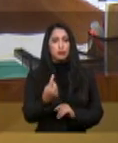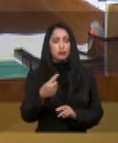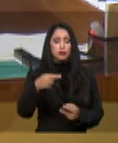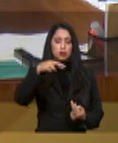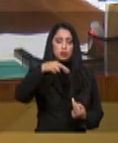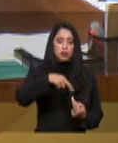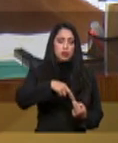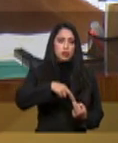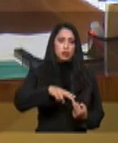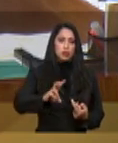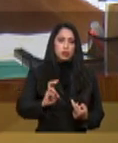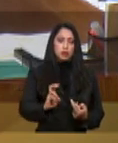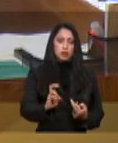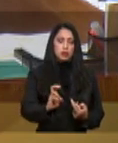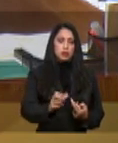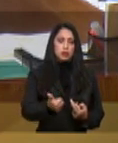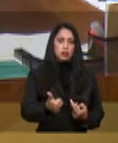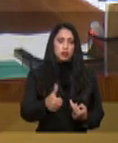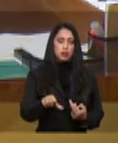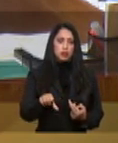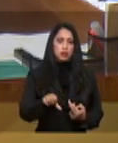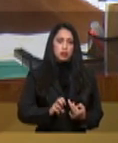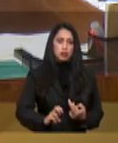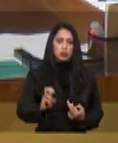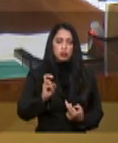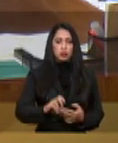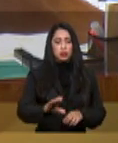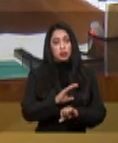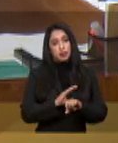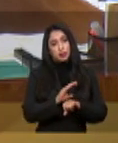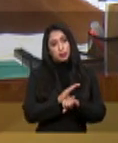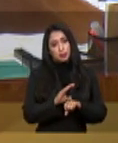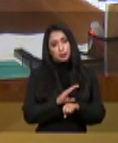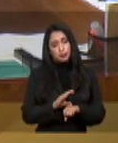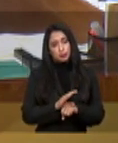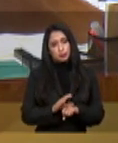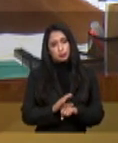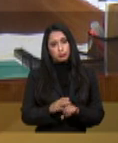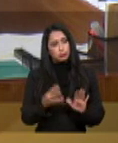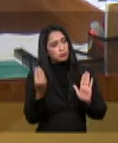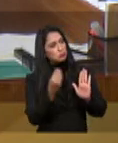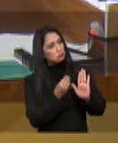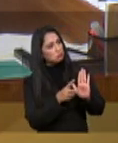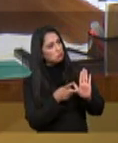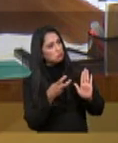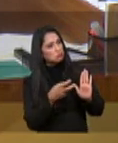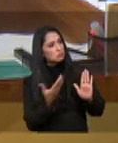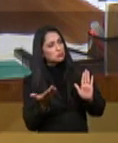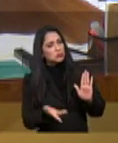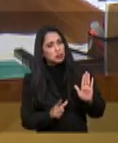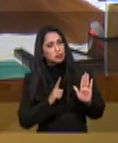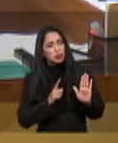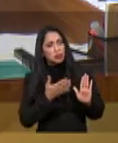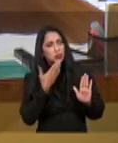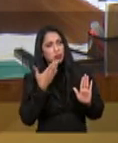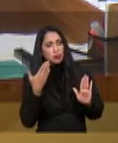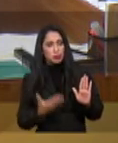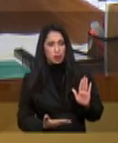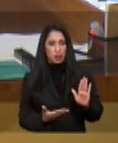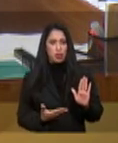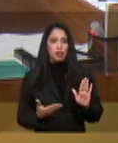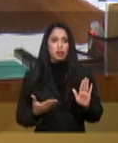inciso 5 e 195 da Constituição. Não extraio desses dispositivos o alcance pretendido pela requerente.